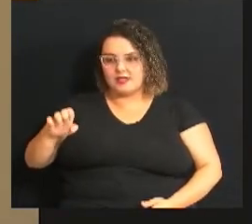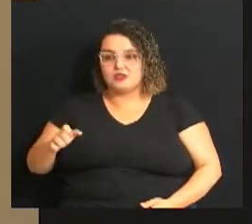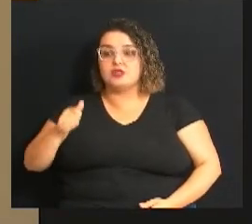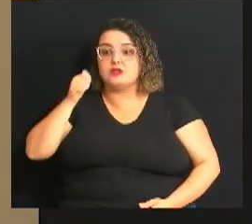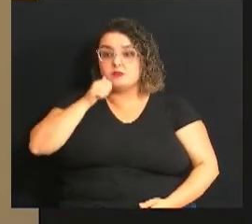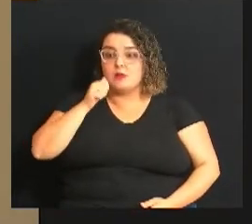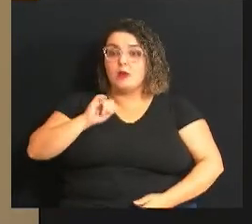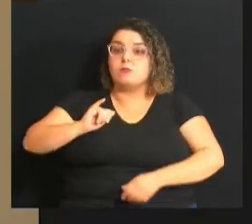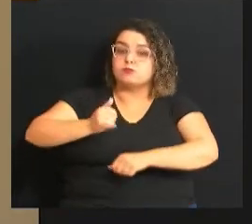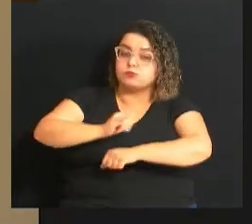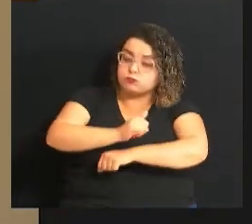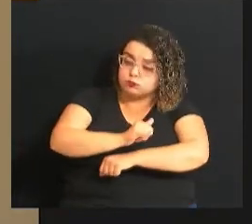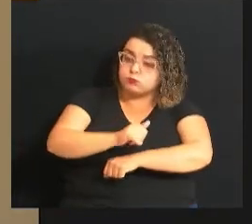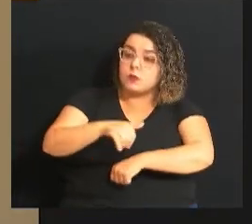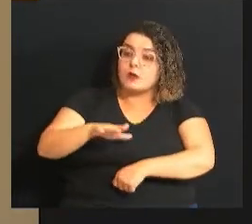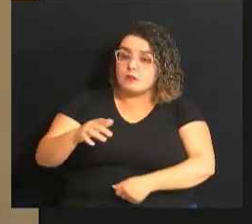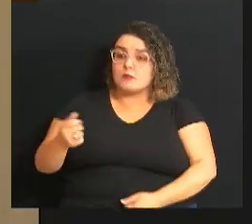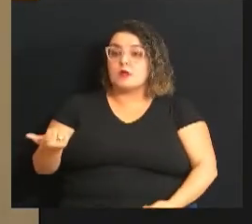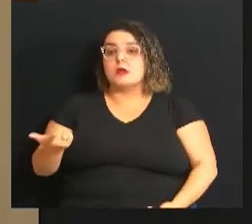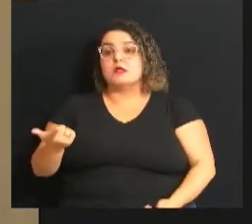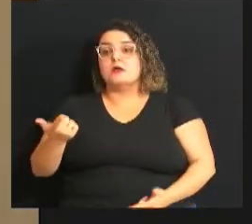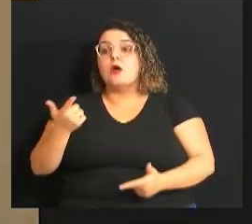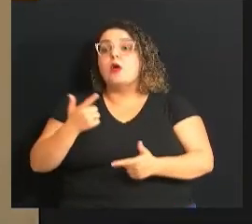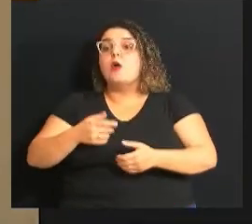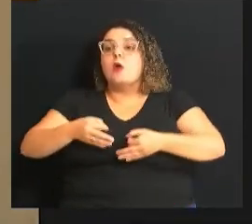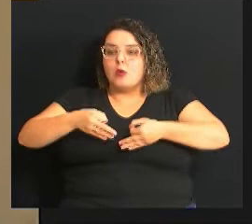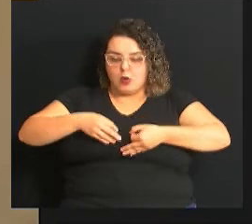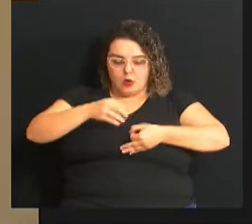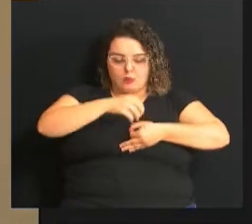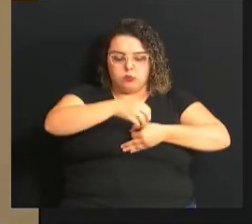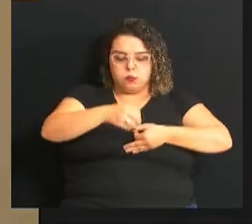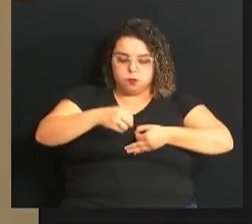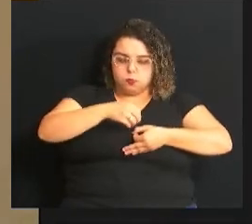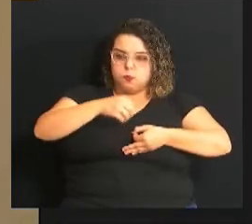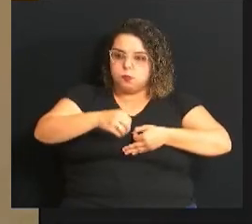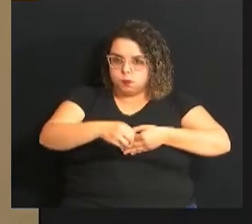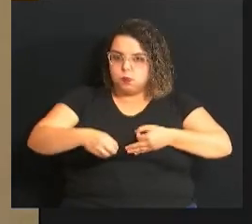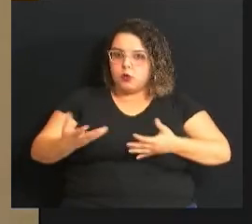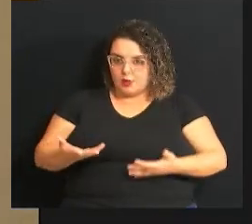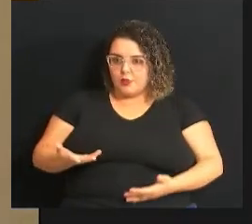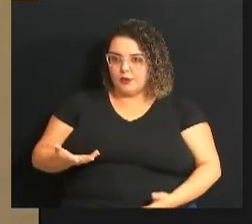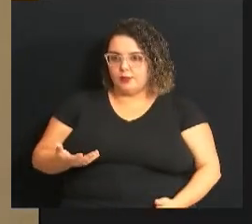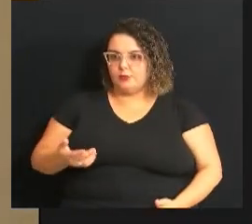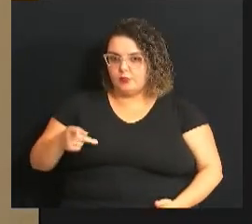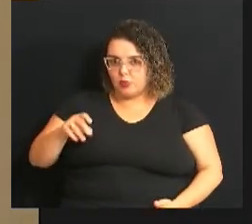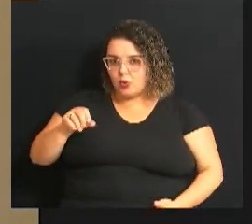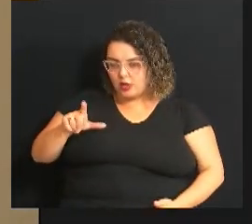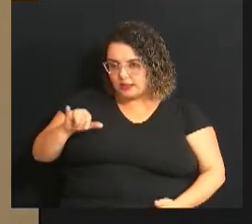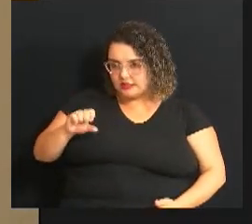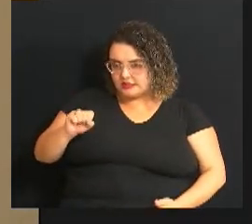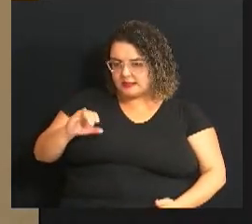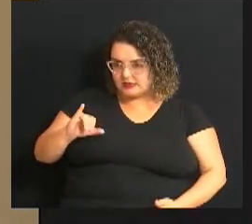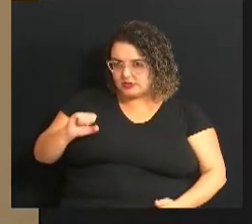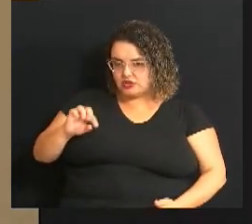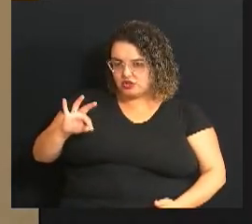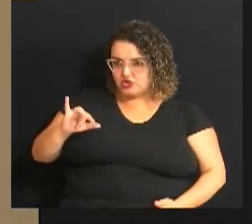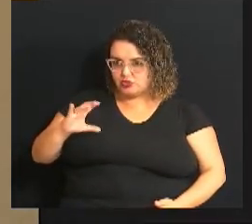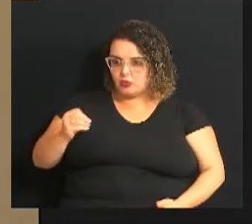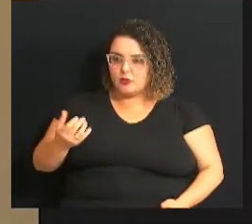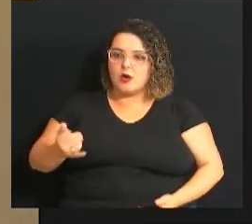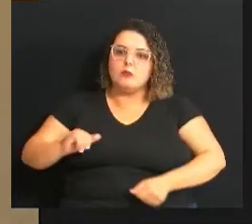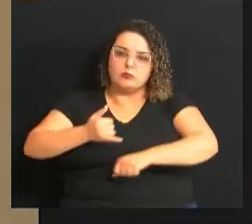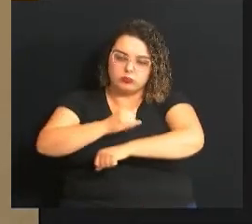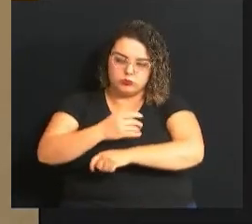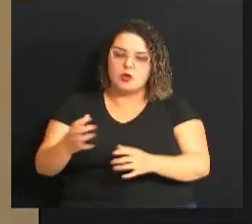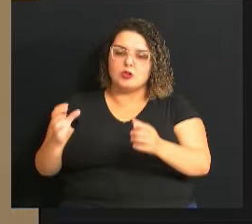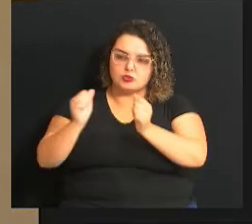de peso têm mais chance de ter síndrome de ovários policísticos. E em qualquer faixa de idade, né, o excesso de peso está associado